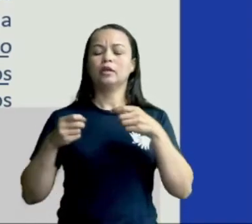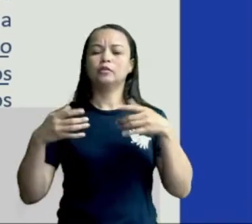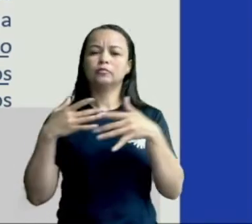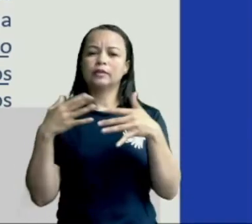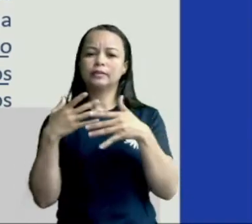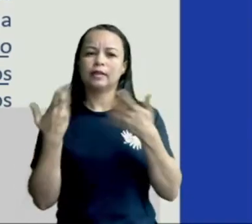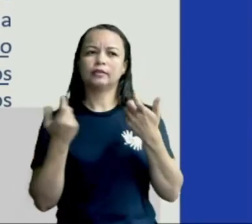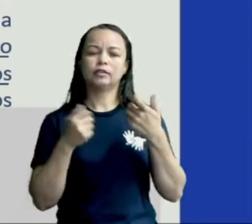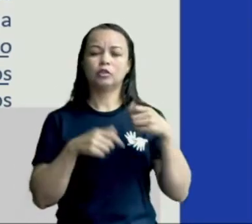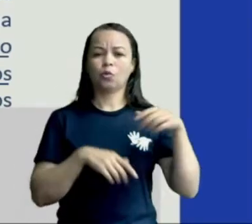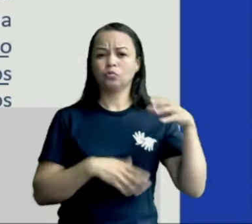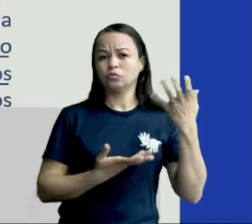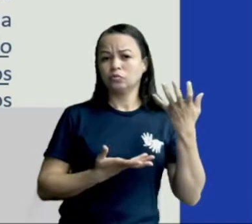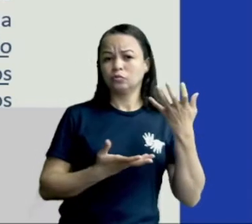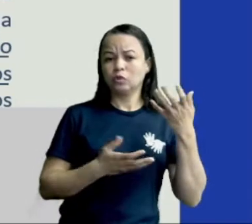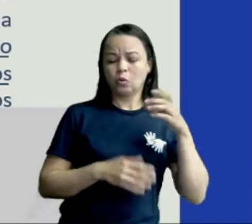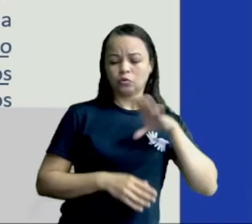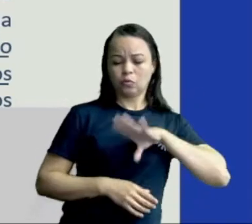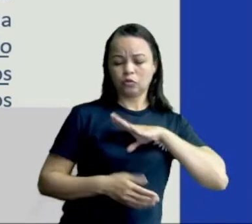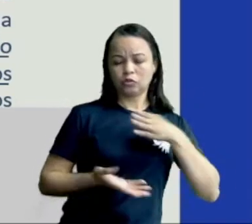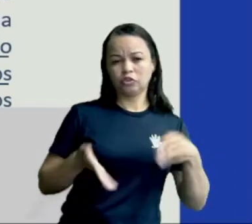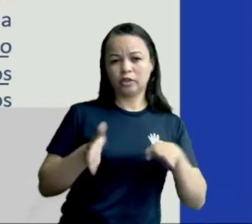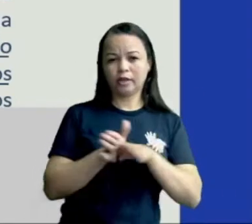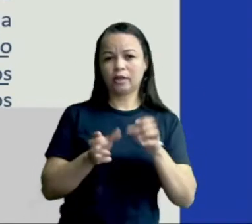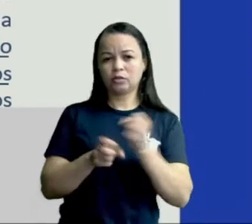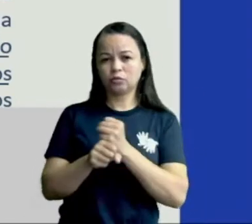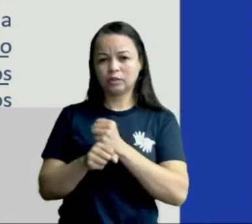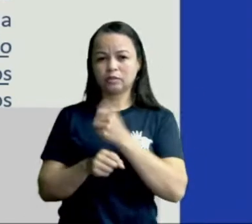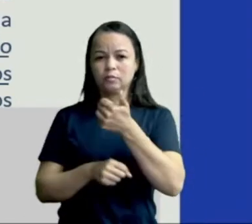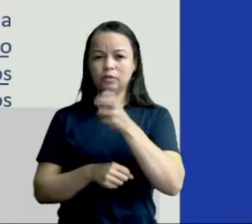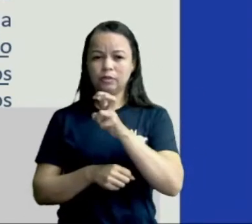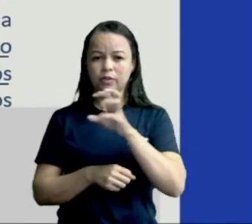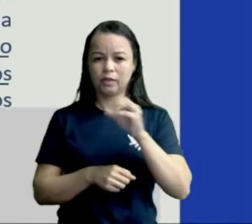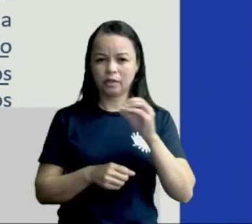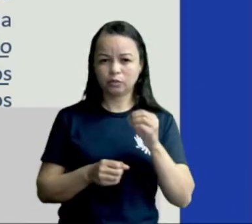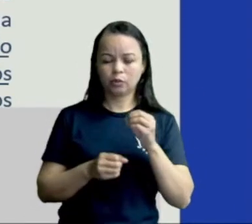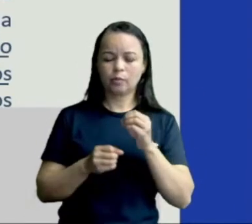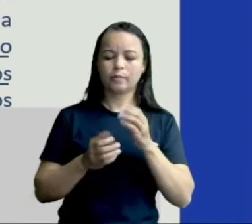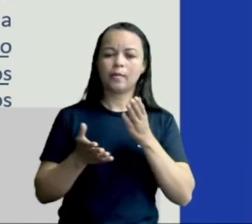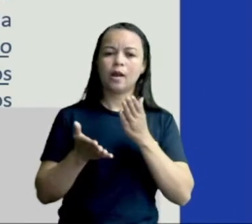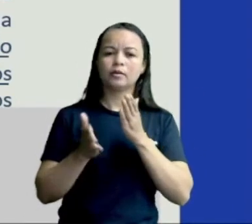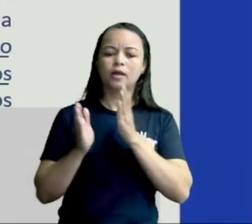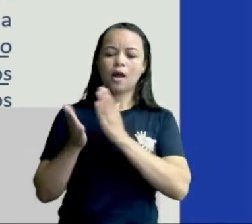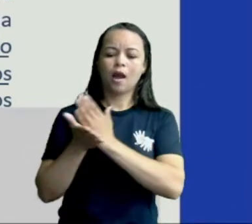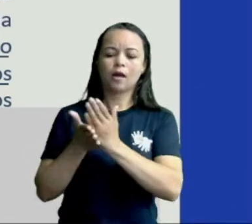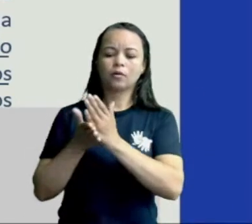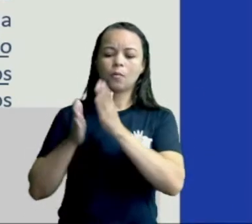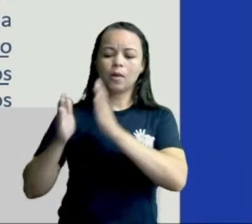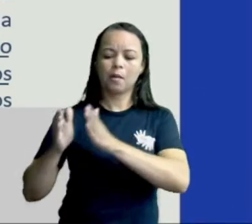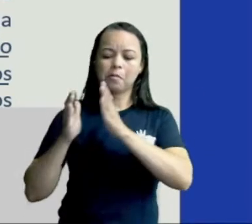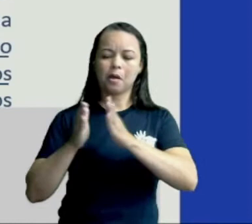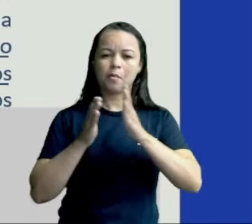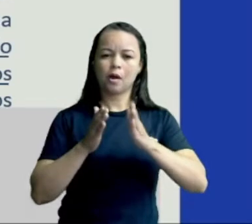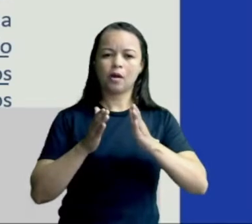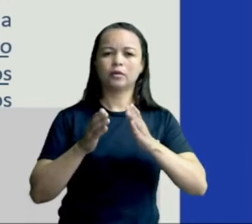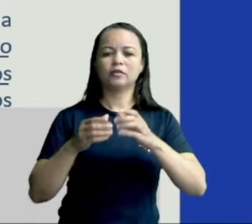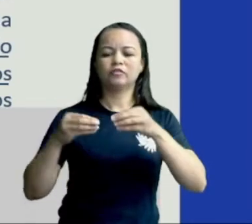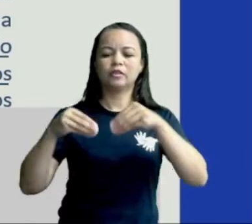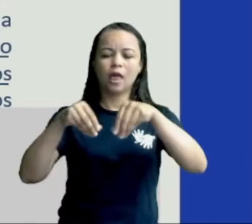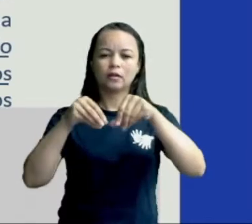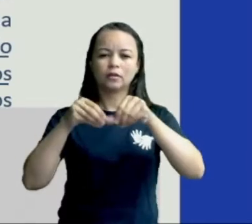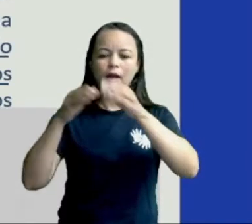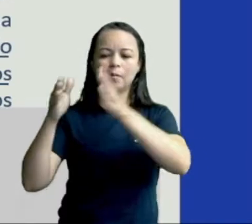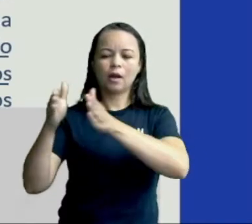em 1500 e logo depois eles começaram a dividir as terras em capitanias